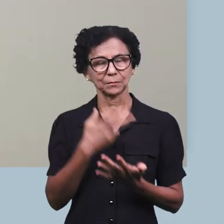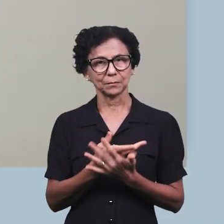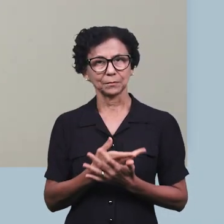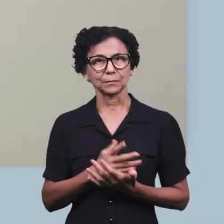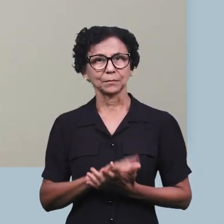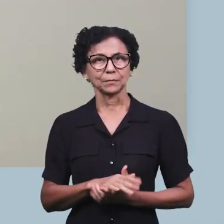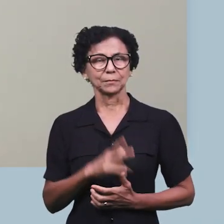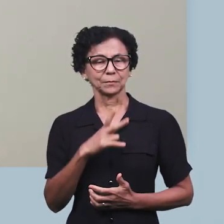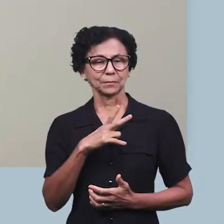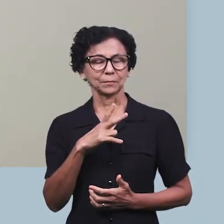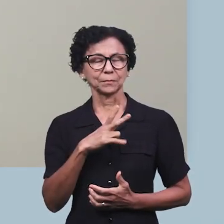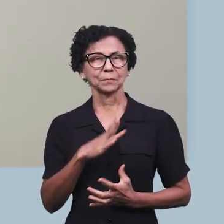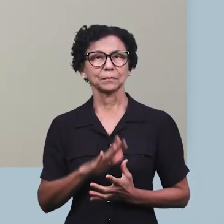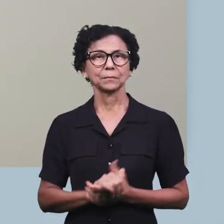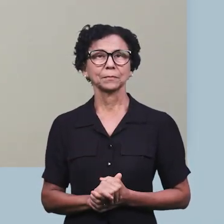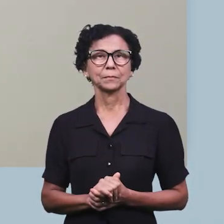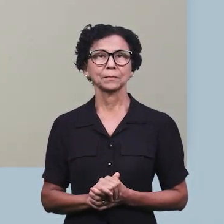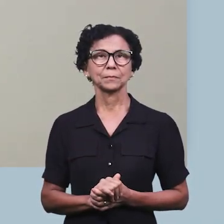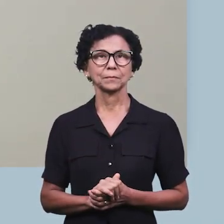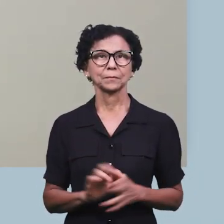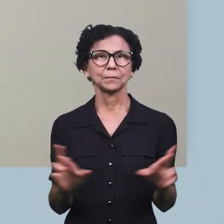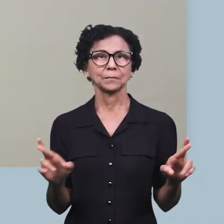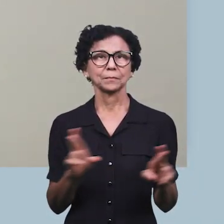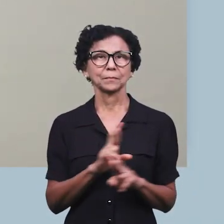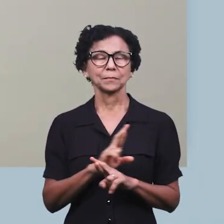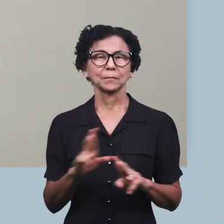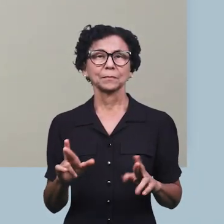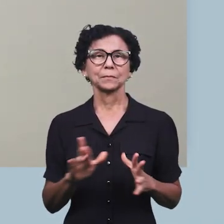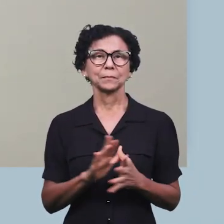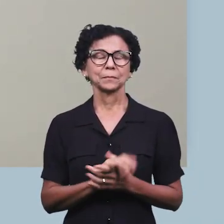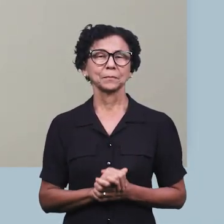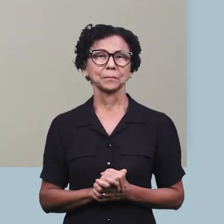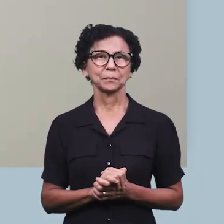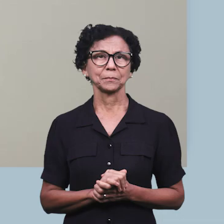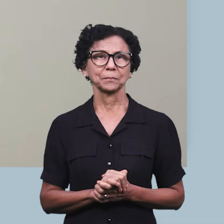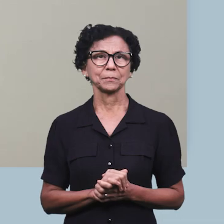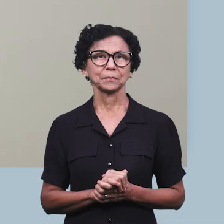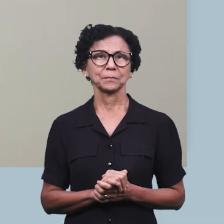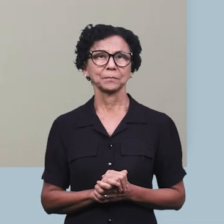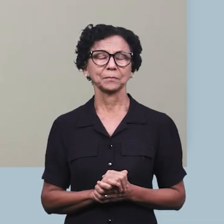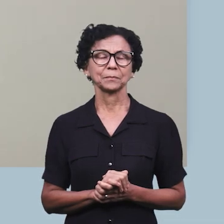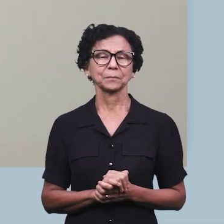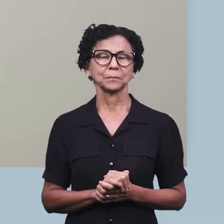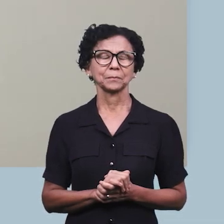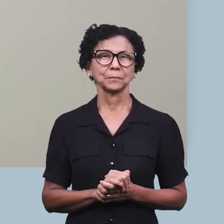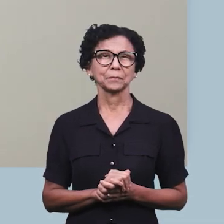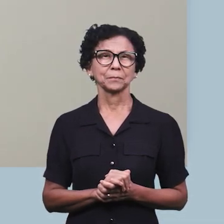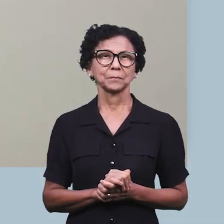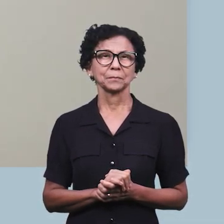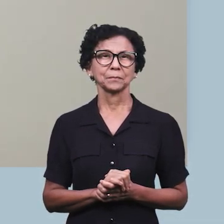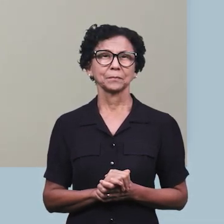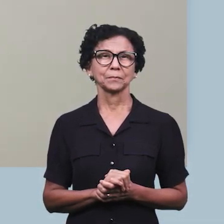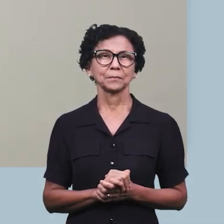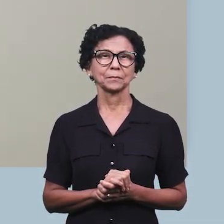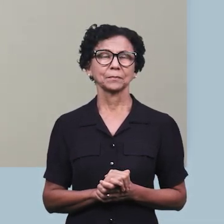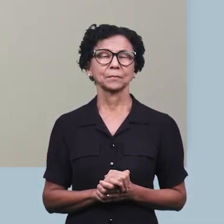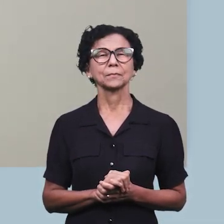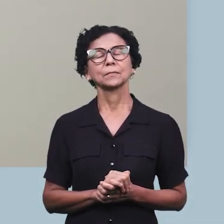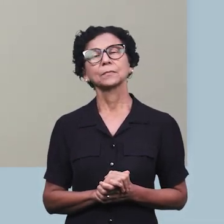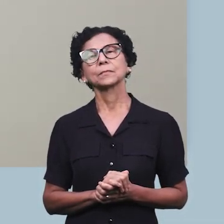que tem acontecido comigo em relação à pressão social. O que isso quer dizer? Por